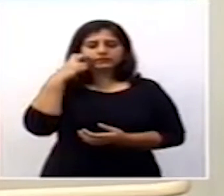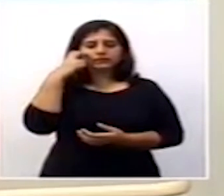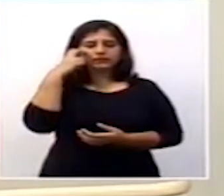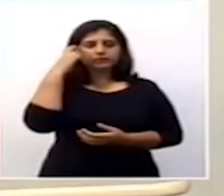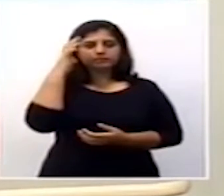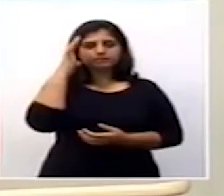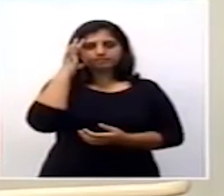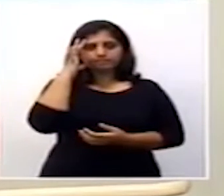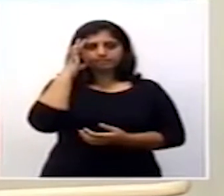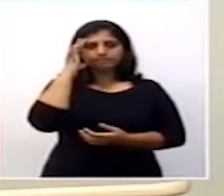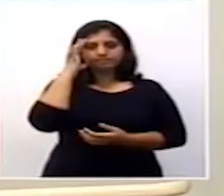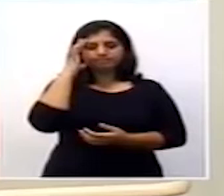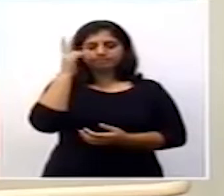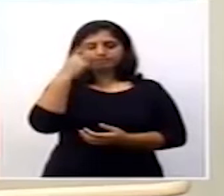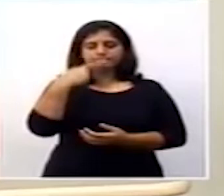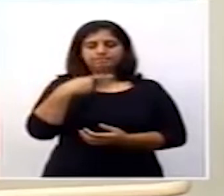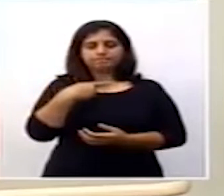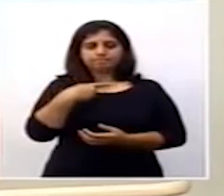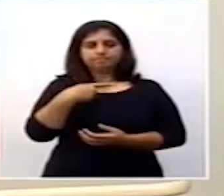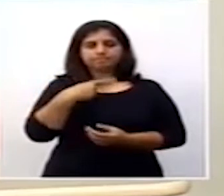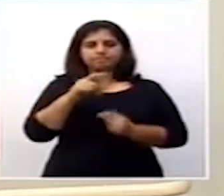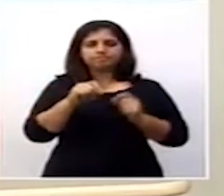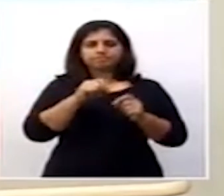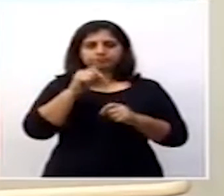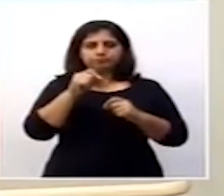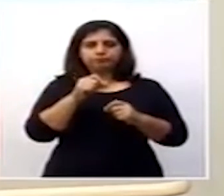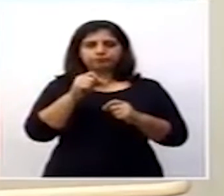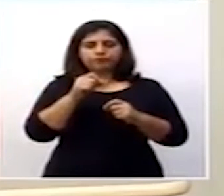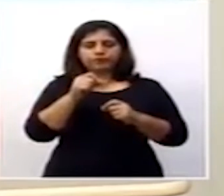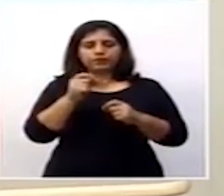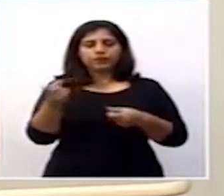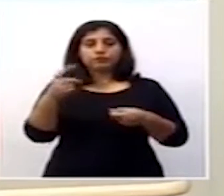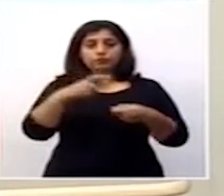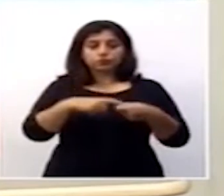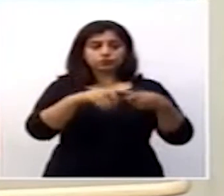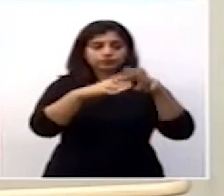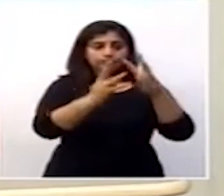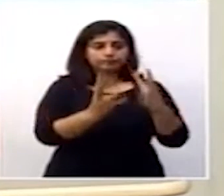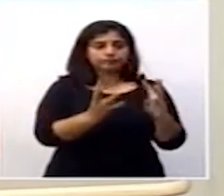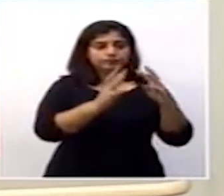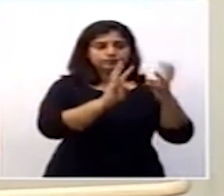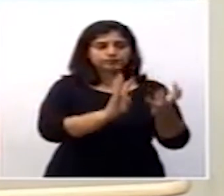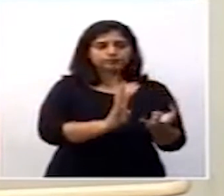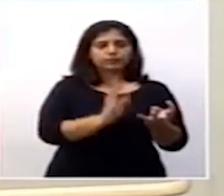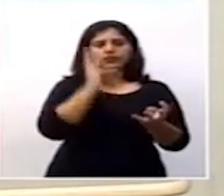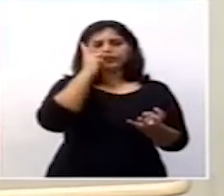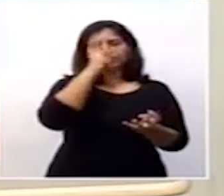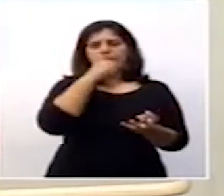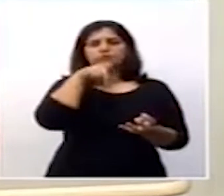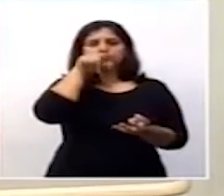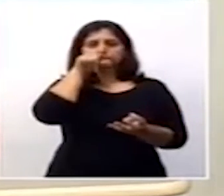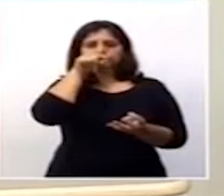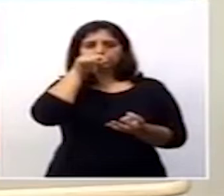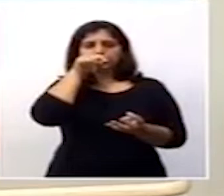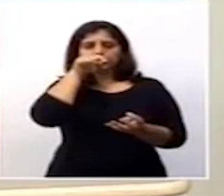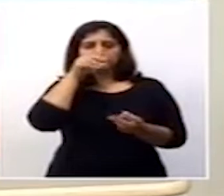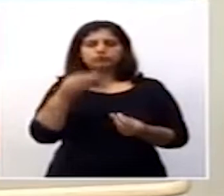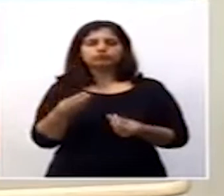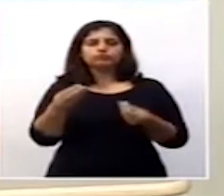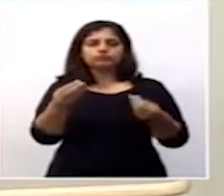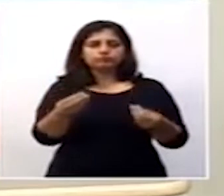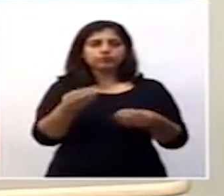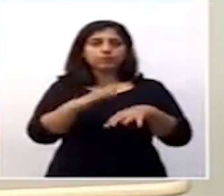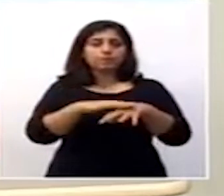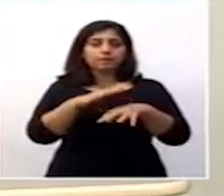vergonha da atitude dele, que ele foi até a gaiola dele, onde estava o belo pássaro, colocou